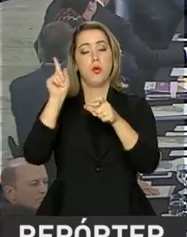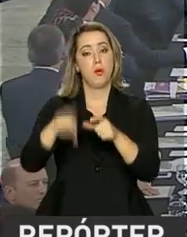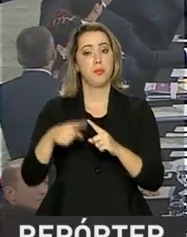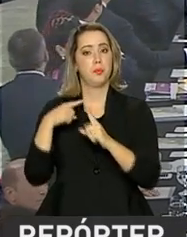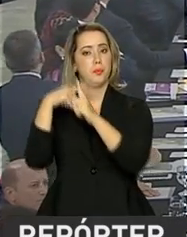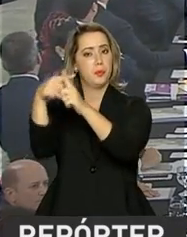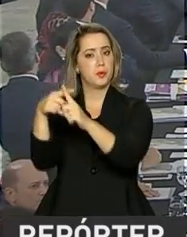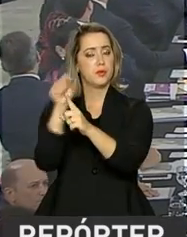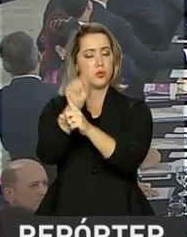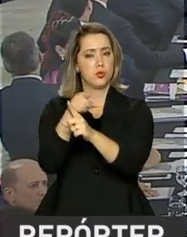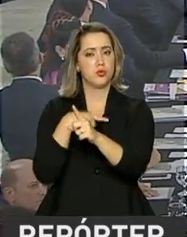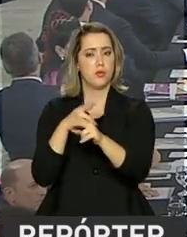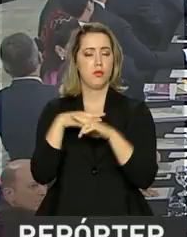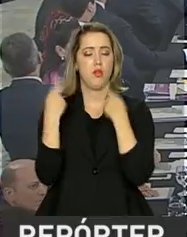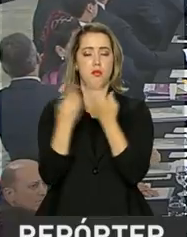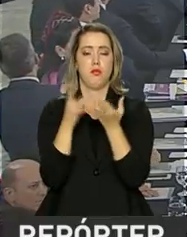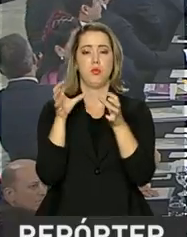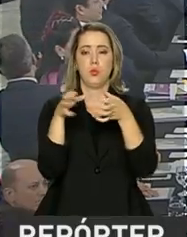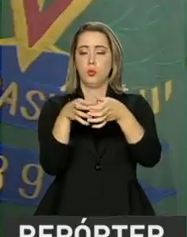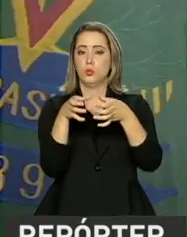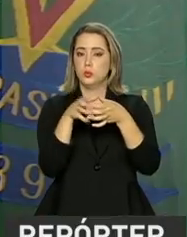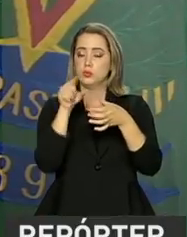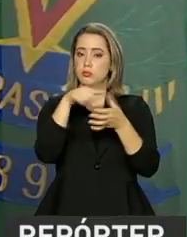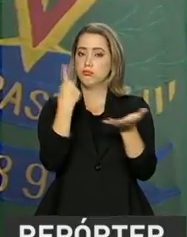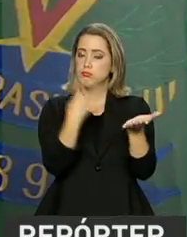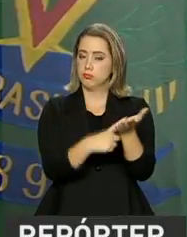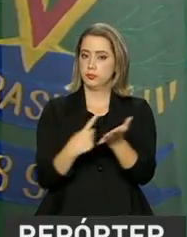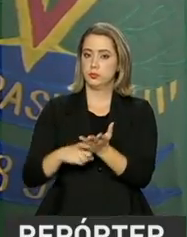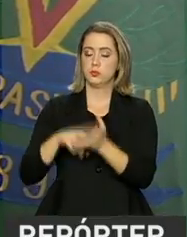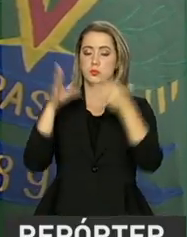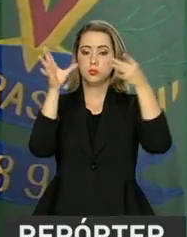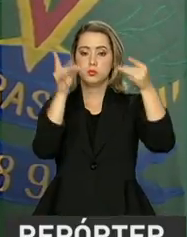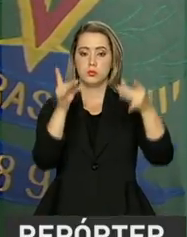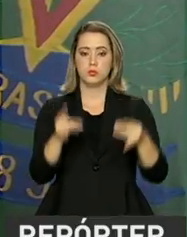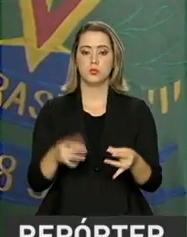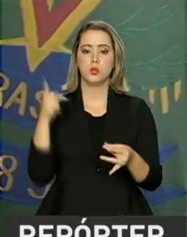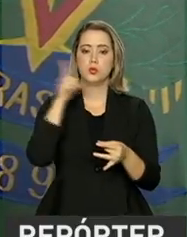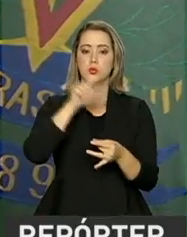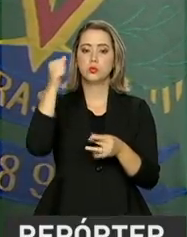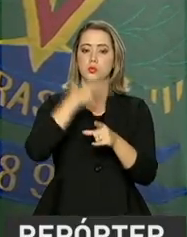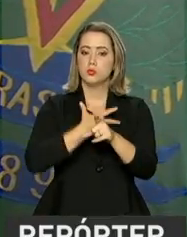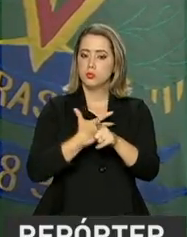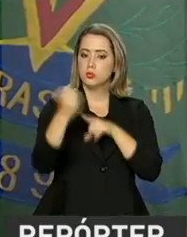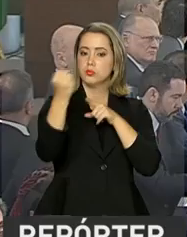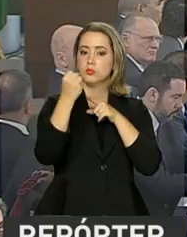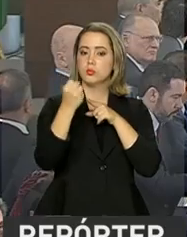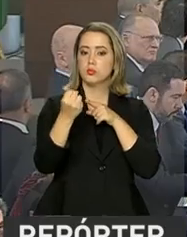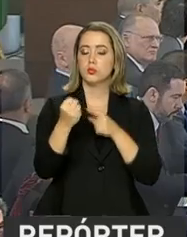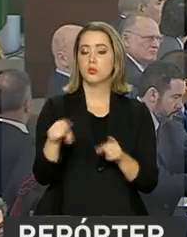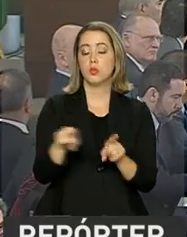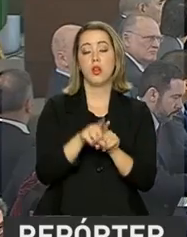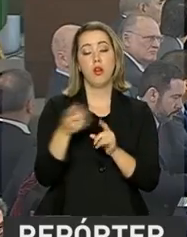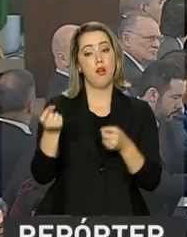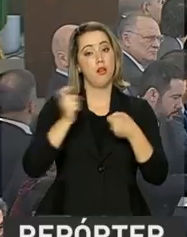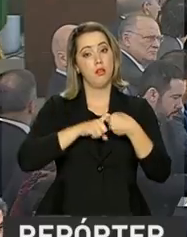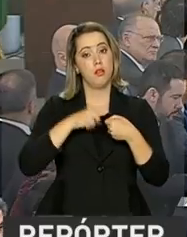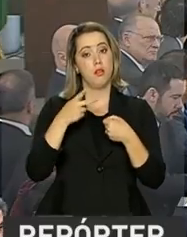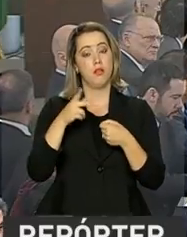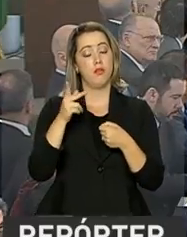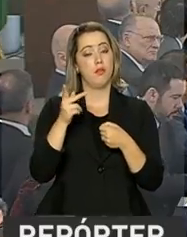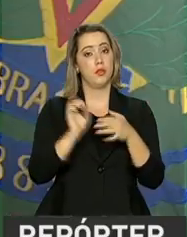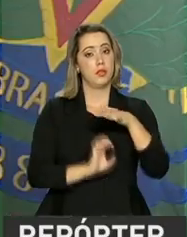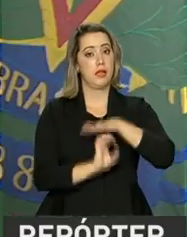na reunião que marcou a data o presidente michel temer destacou uma das grandes vitórias no setor de infraestrutura a recuperação da